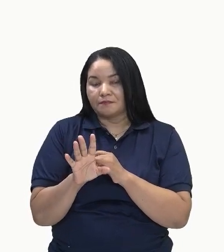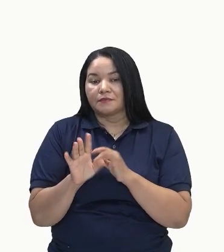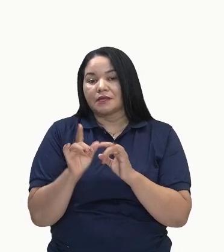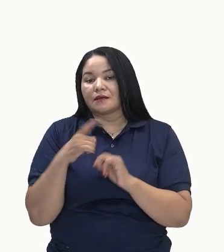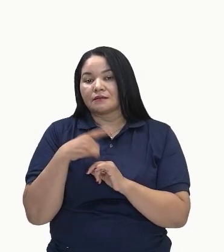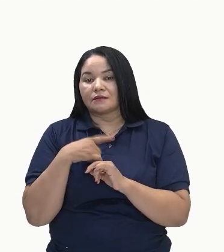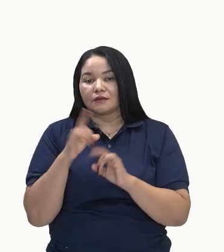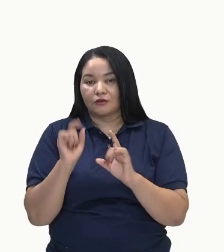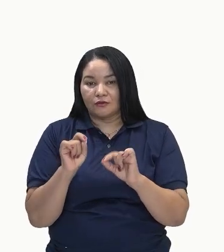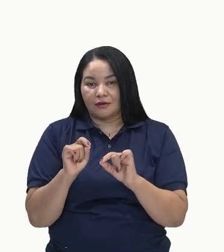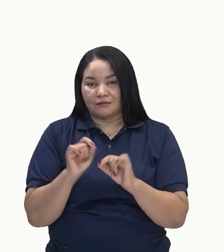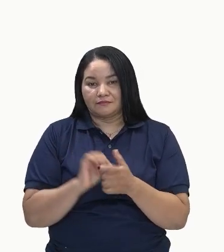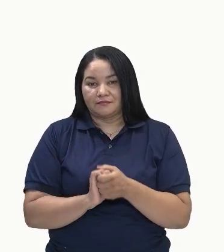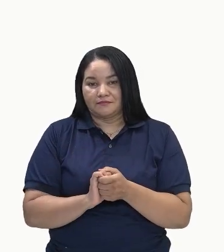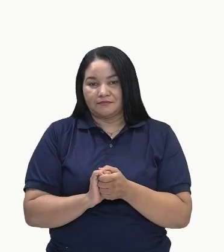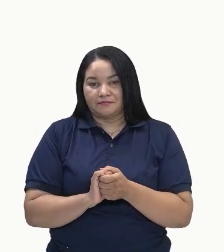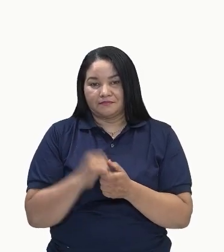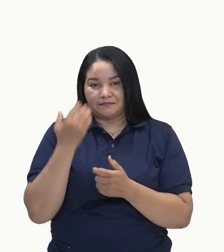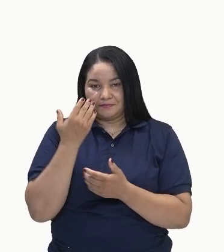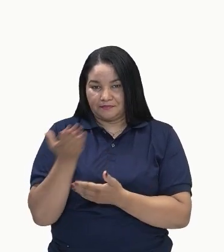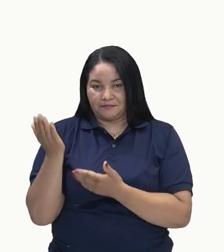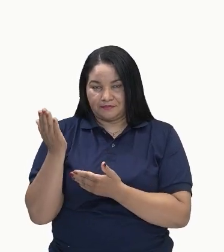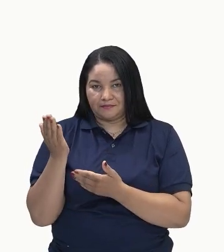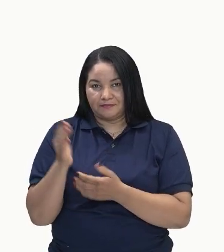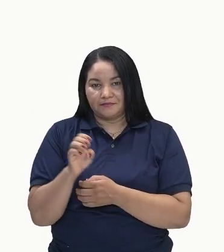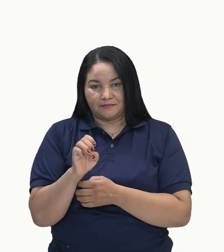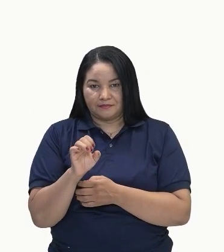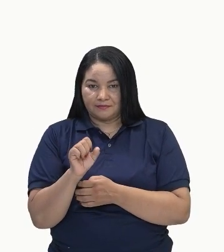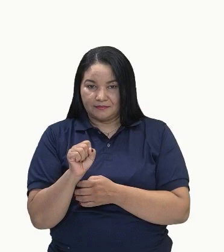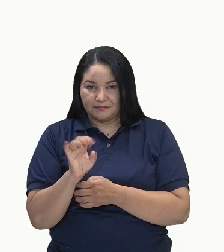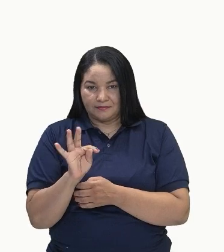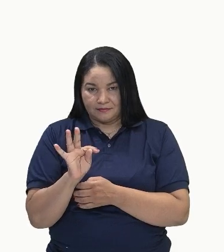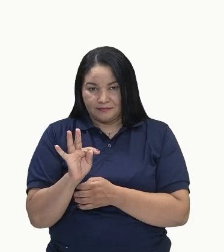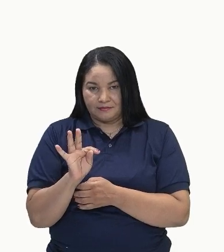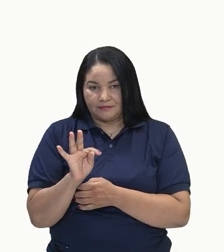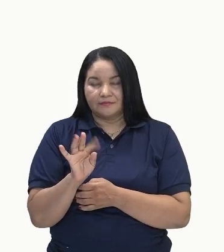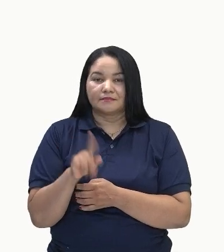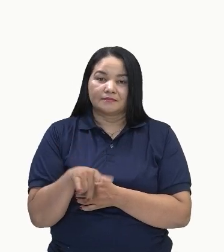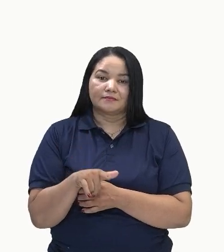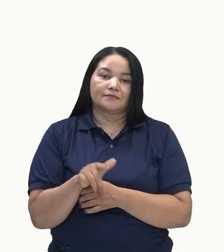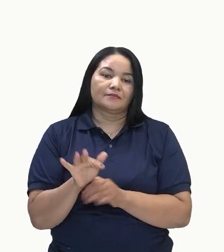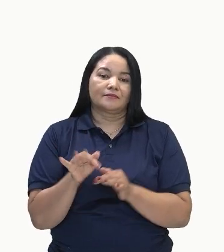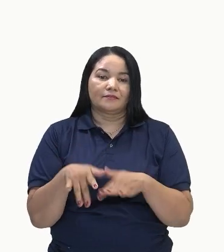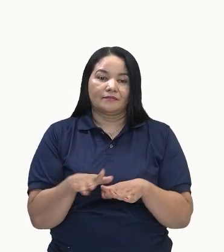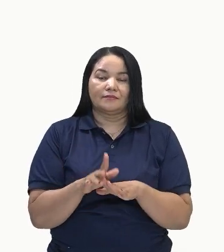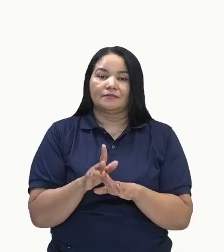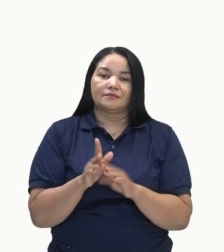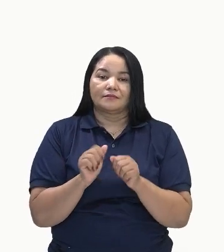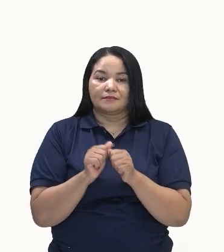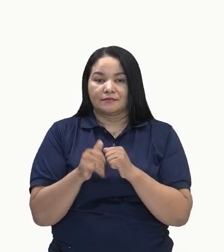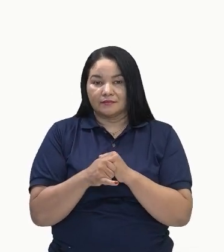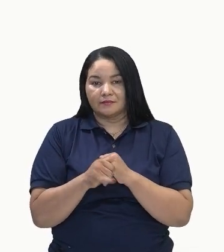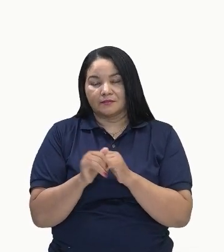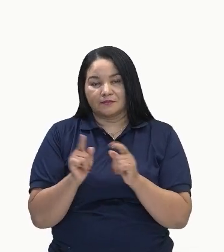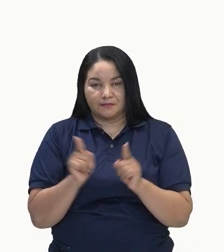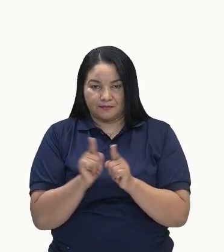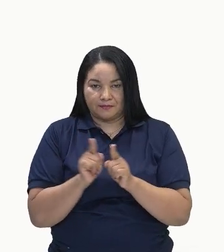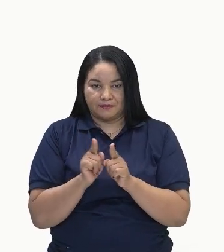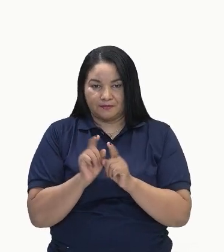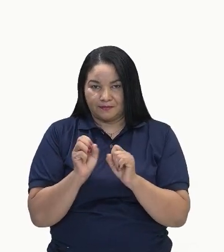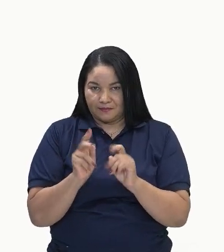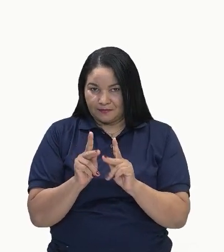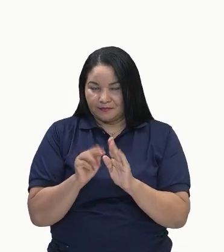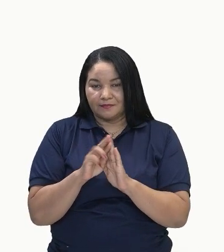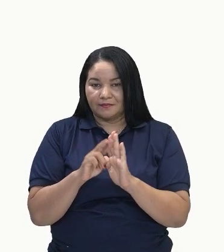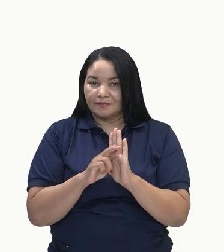então, EST, como é o final dos adjetivos curtos, tá certo? Então, a regra geral